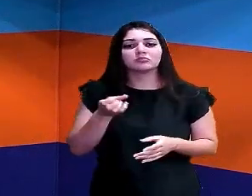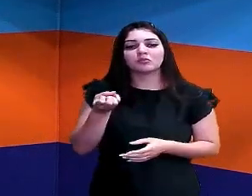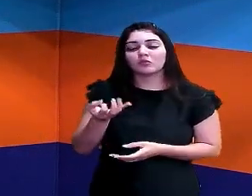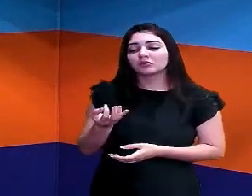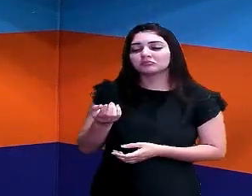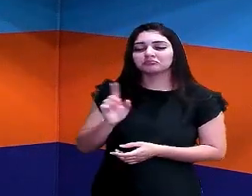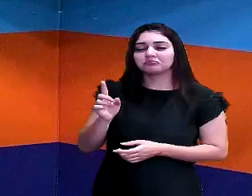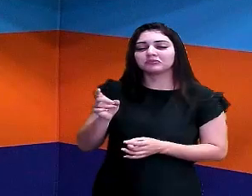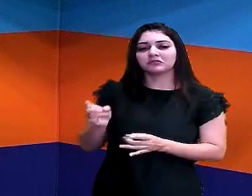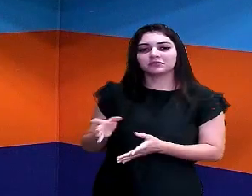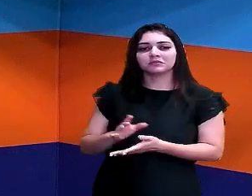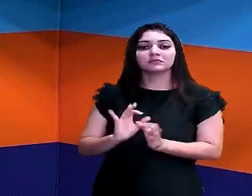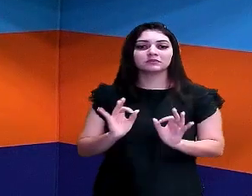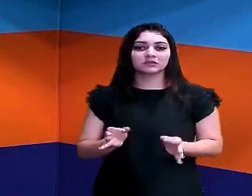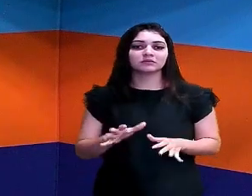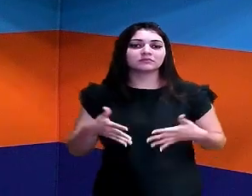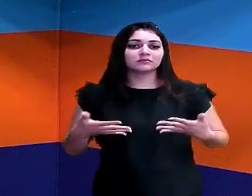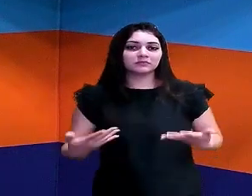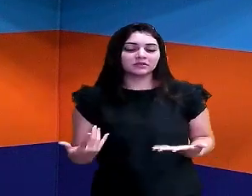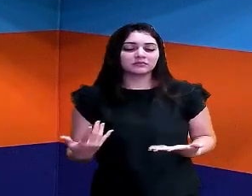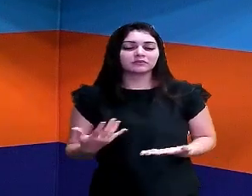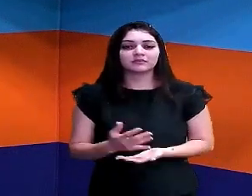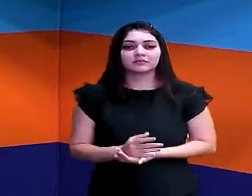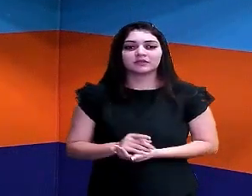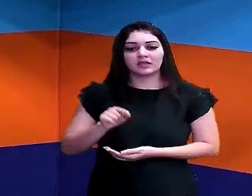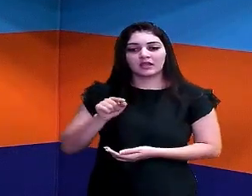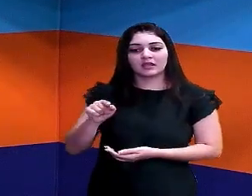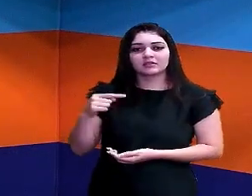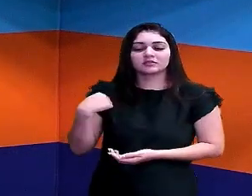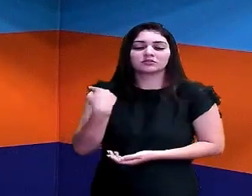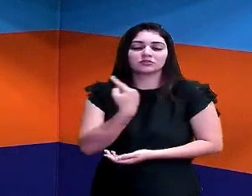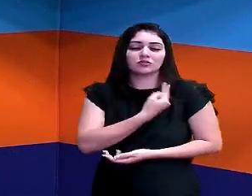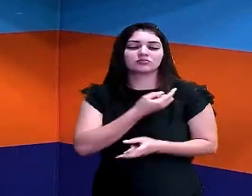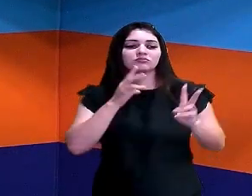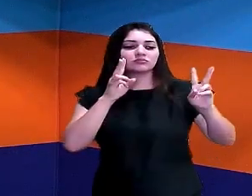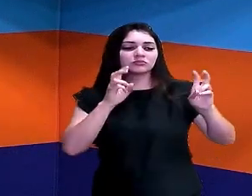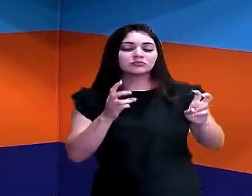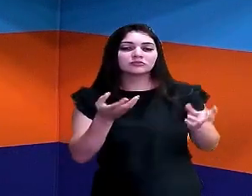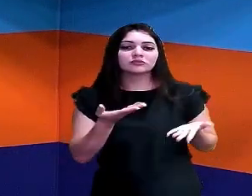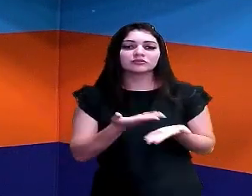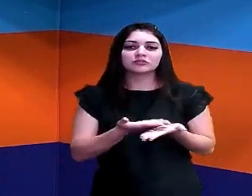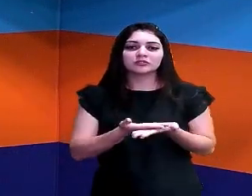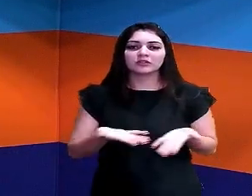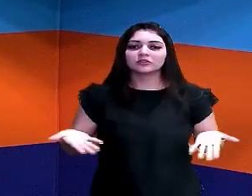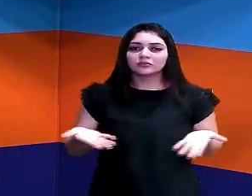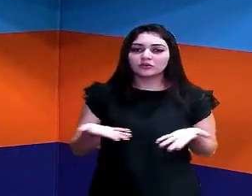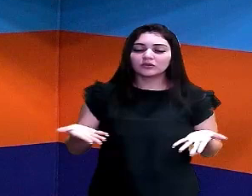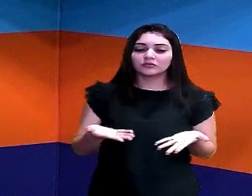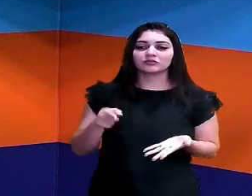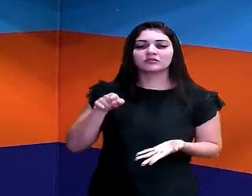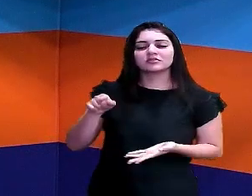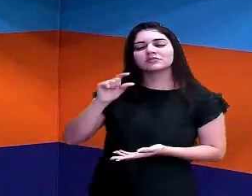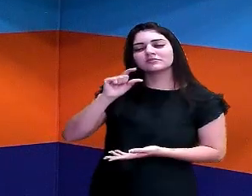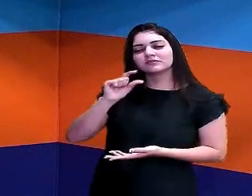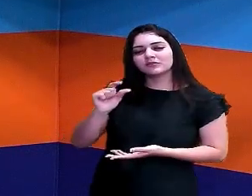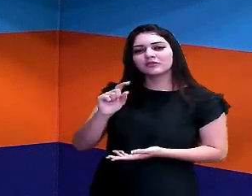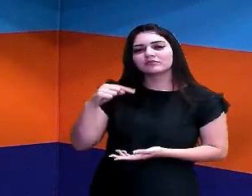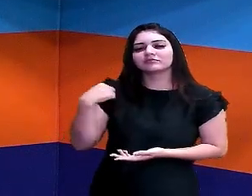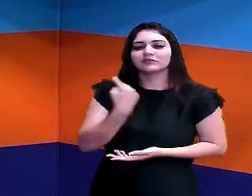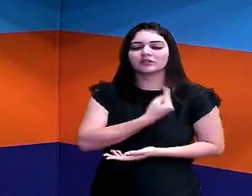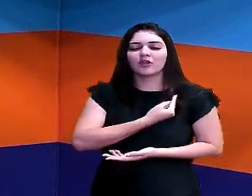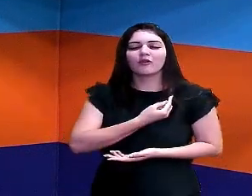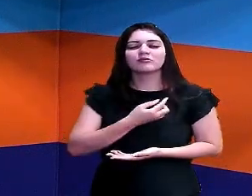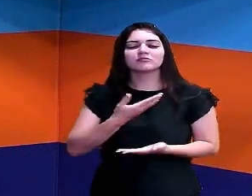certo? Então, gente, esse foi o nosso conteúdo estudados hoje, né? Isso aqui foi um pouquinho da nossa